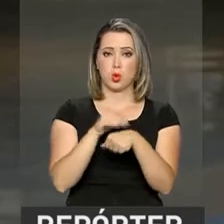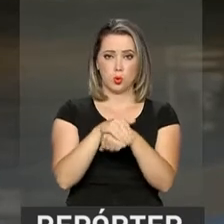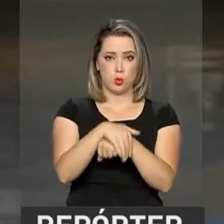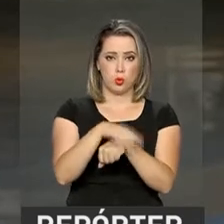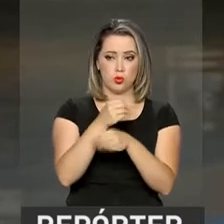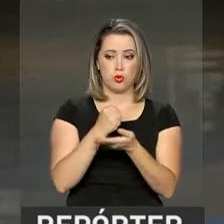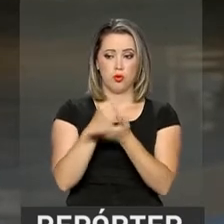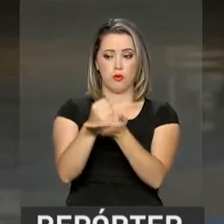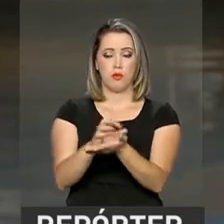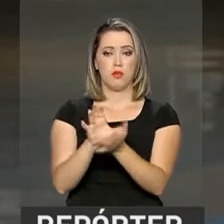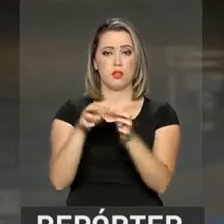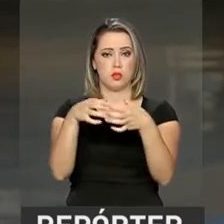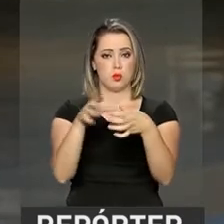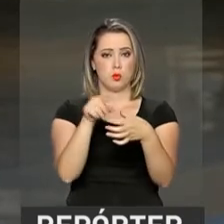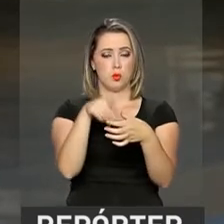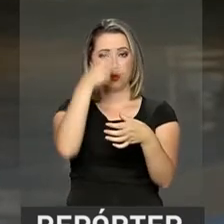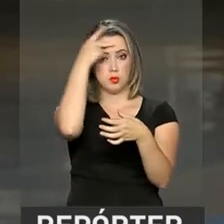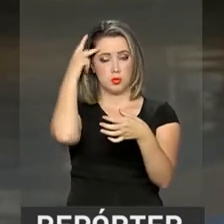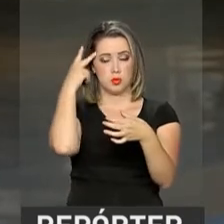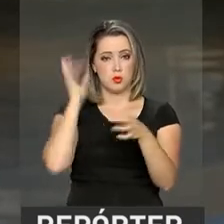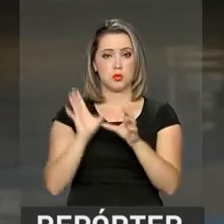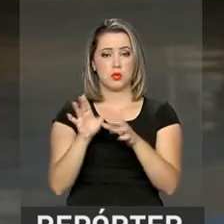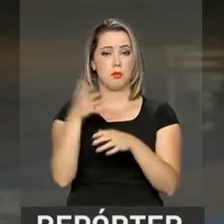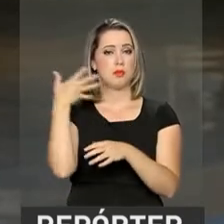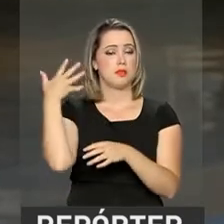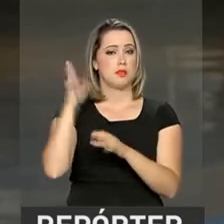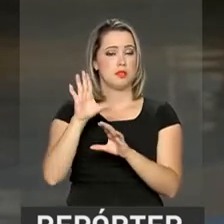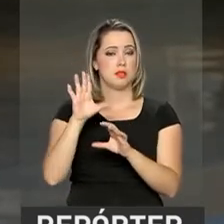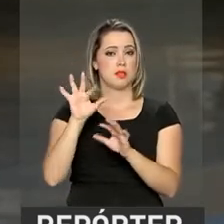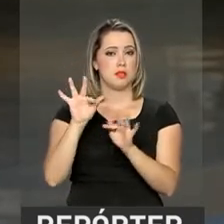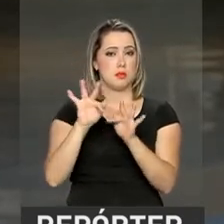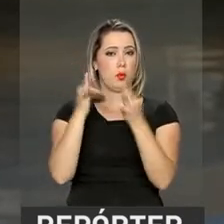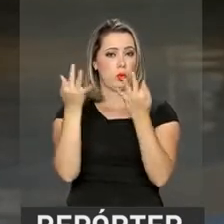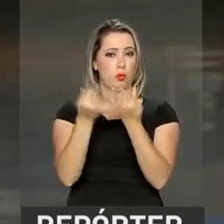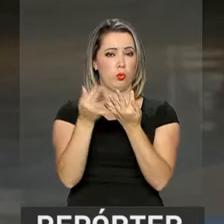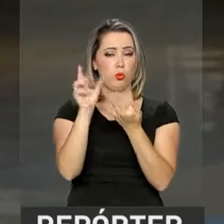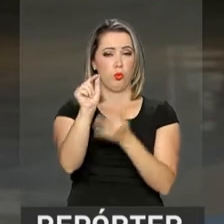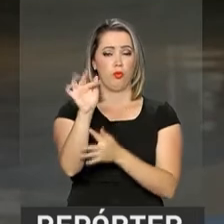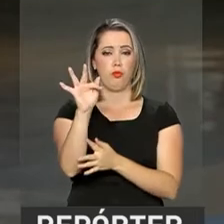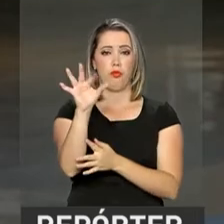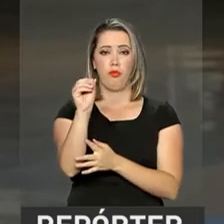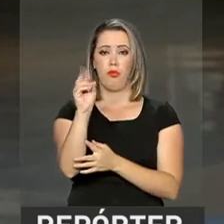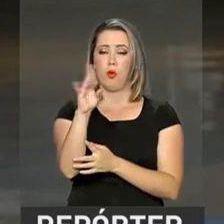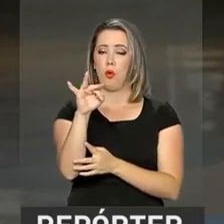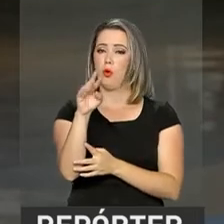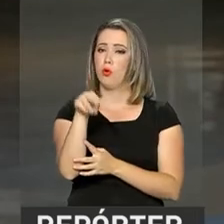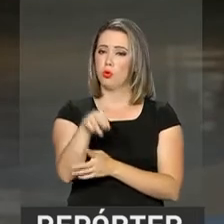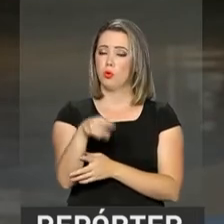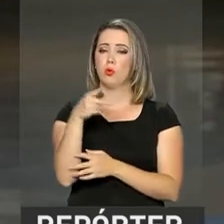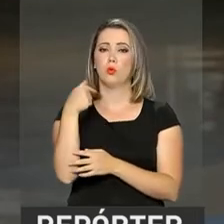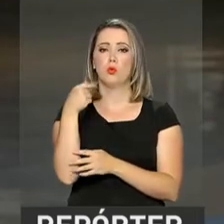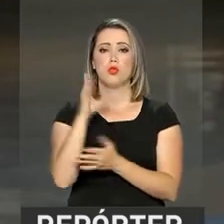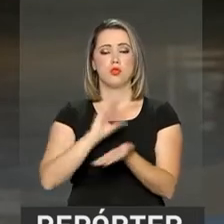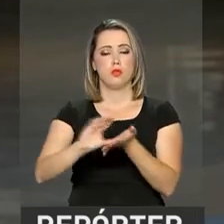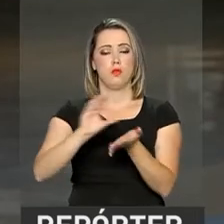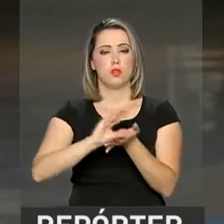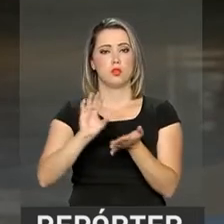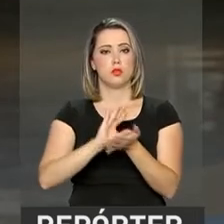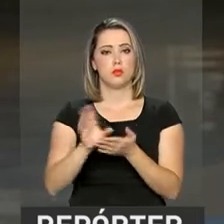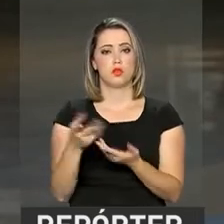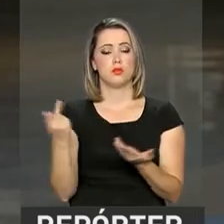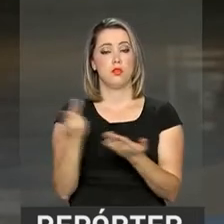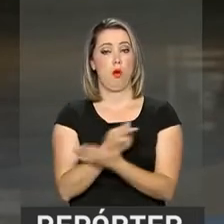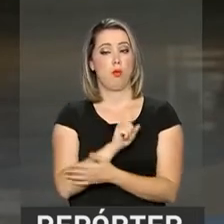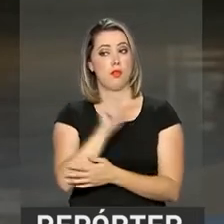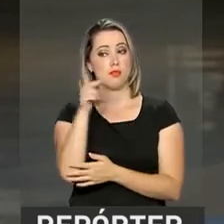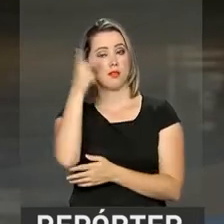do fórum brasil investimentos edição 2017 este jantar vai ocorrer na cidade de são